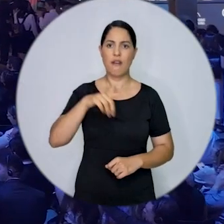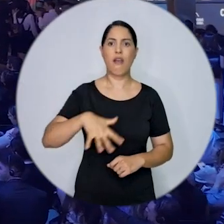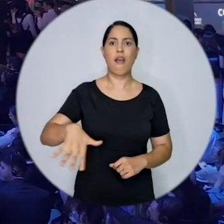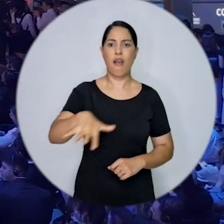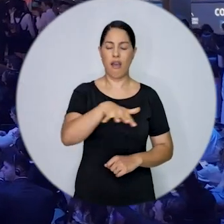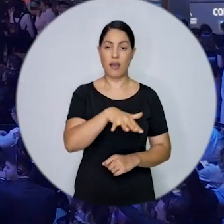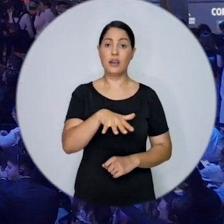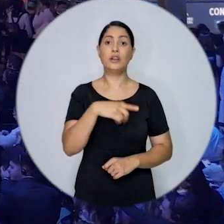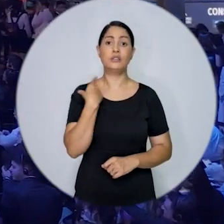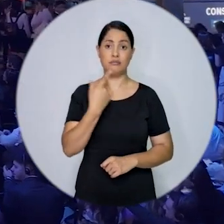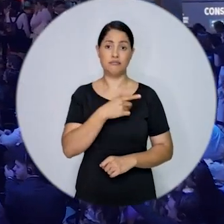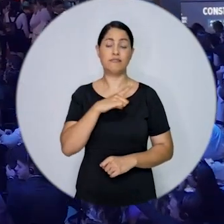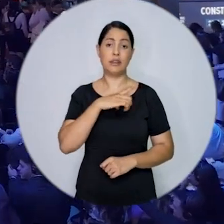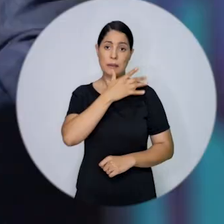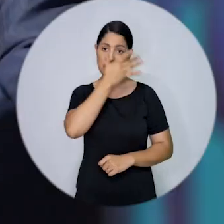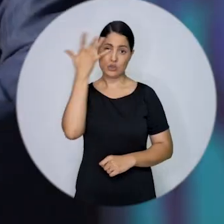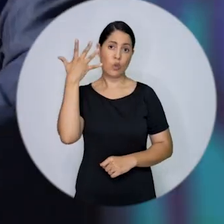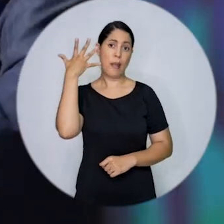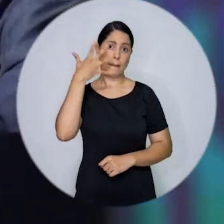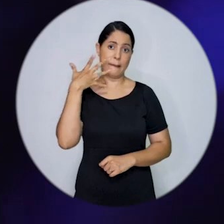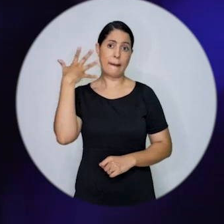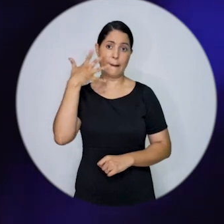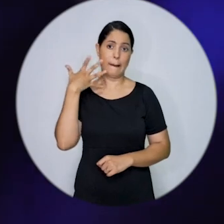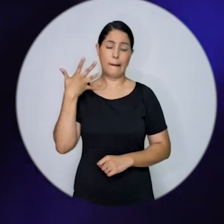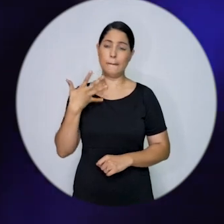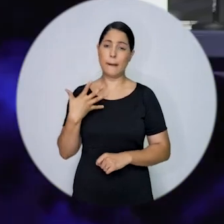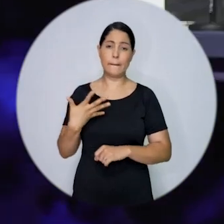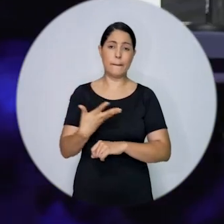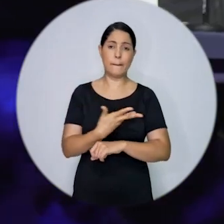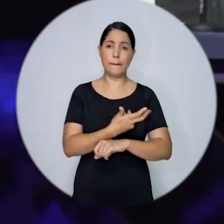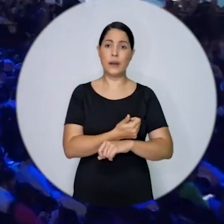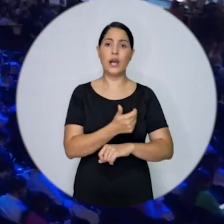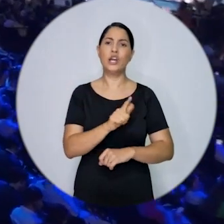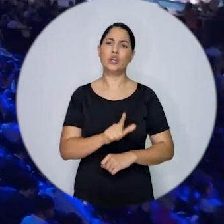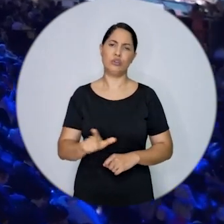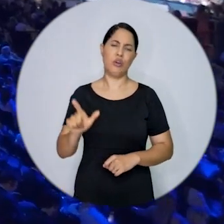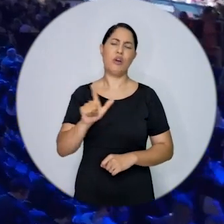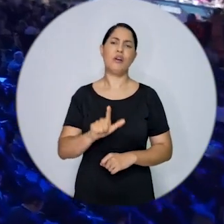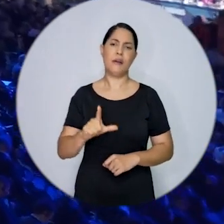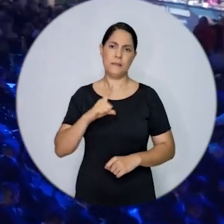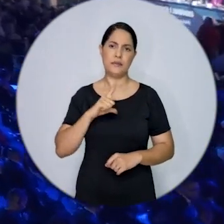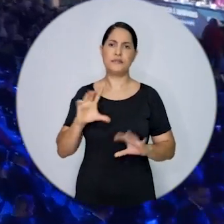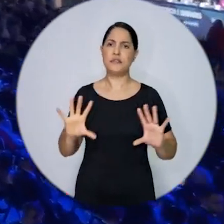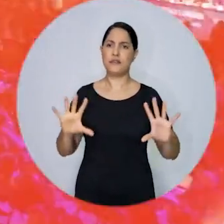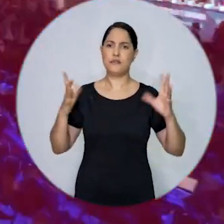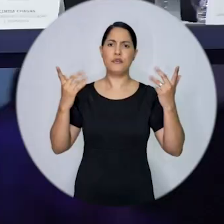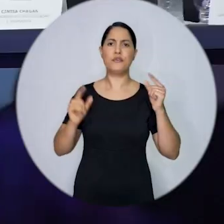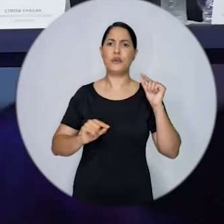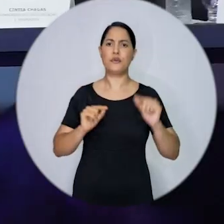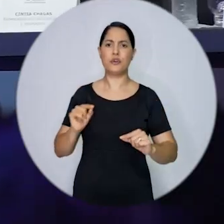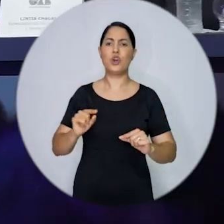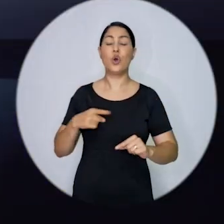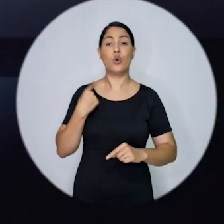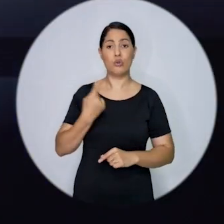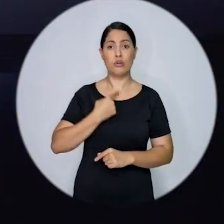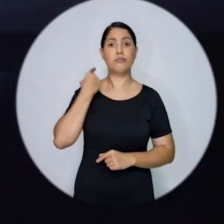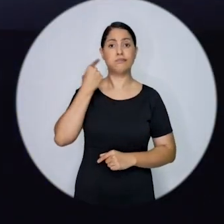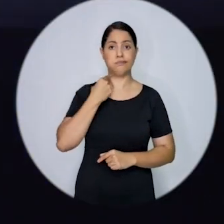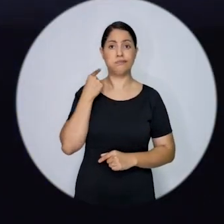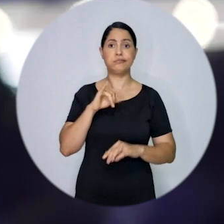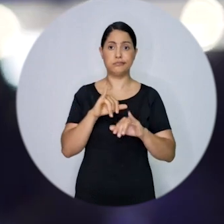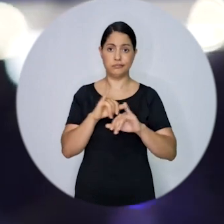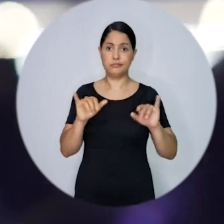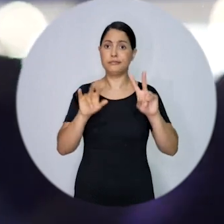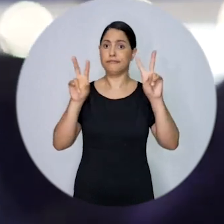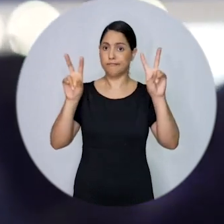painéis, palestras, palestrantes sensacionais e certamente o ponto alto do evento foi a manifestação de